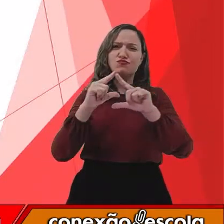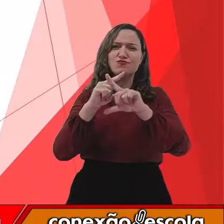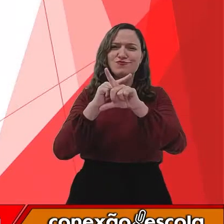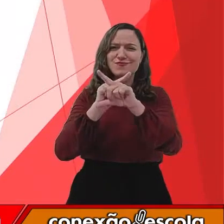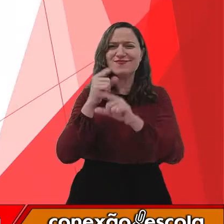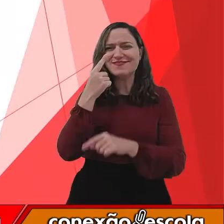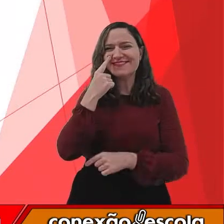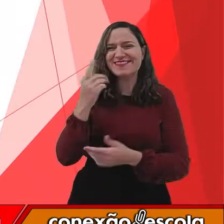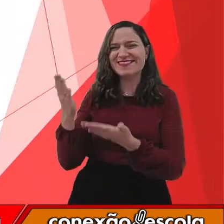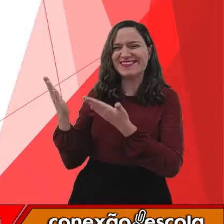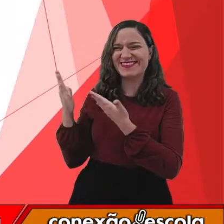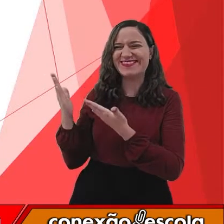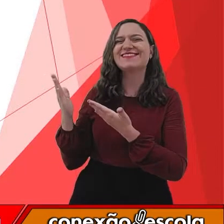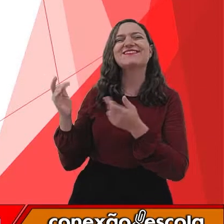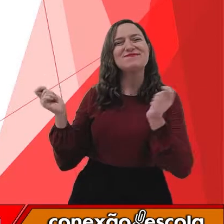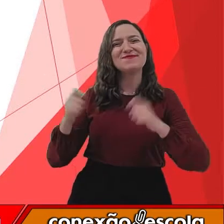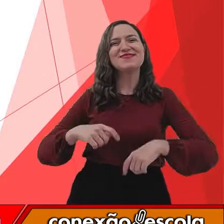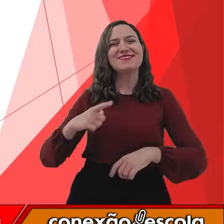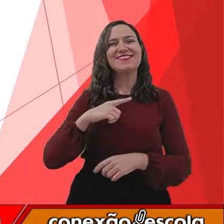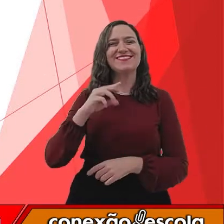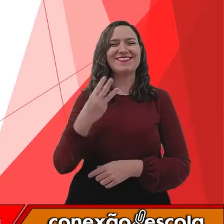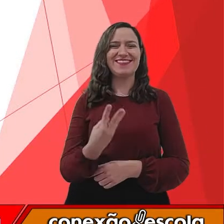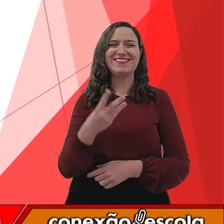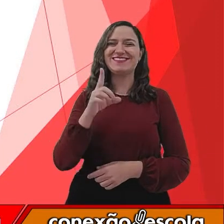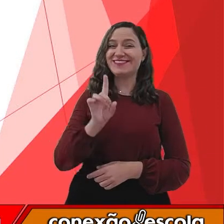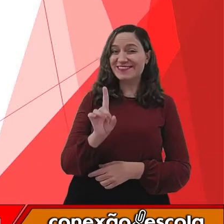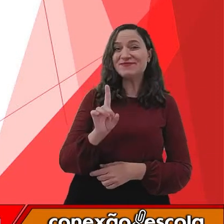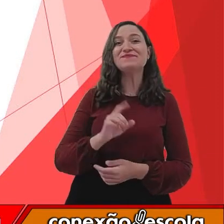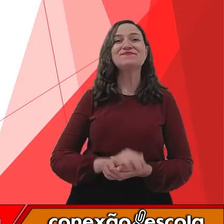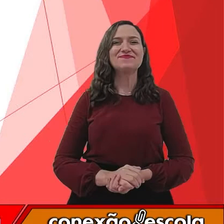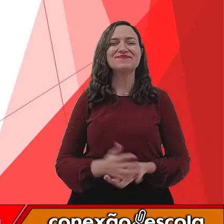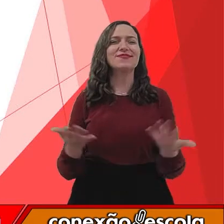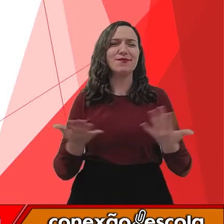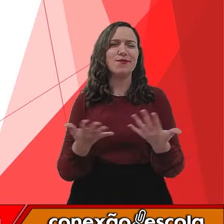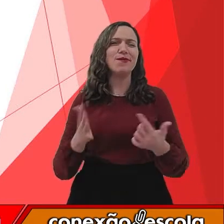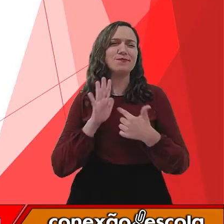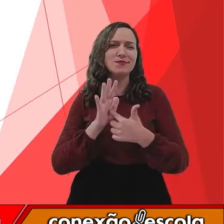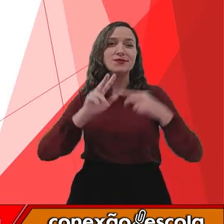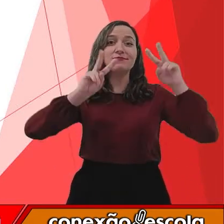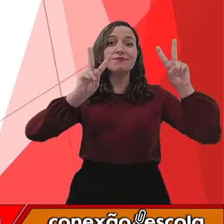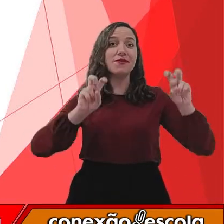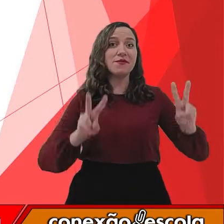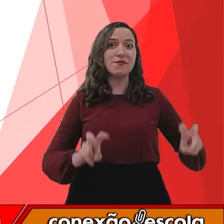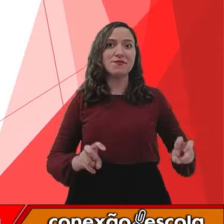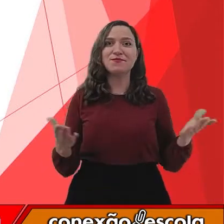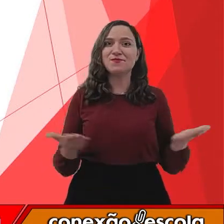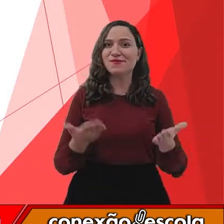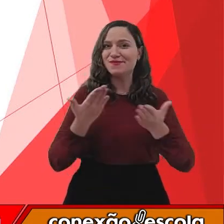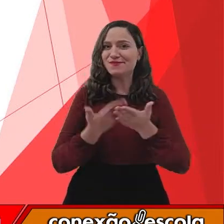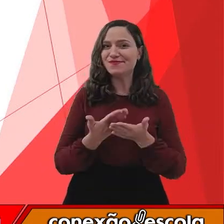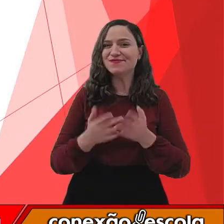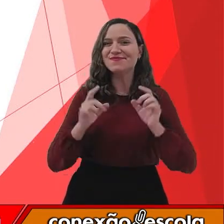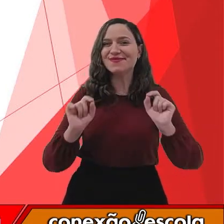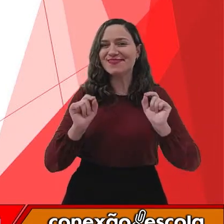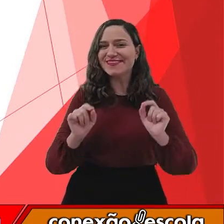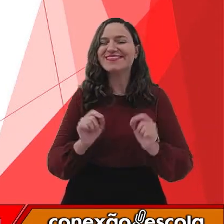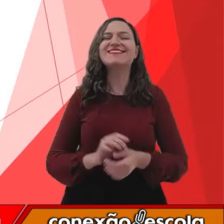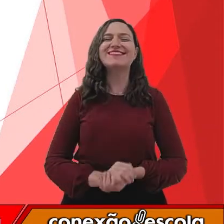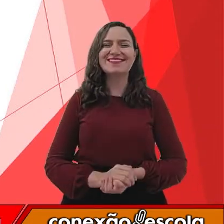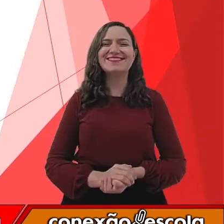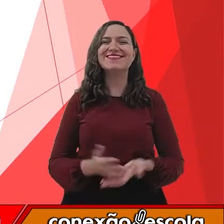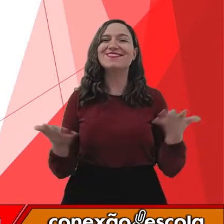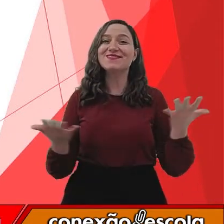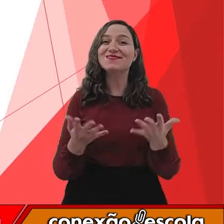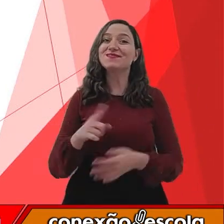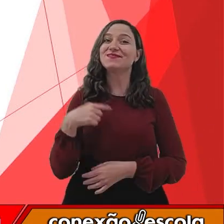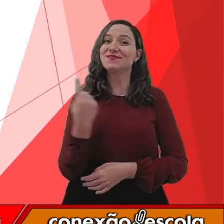ilusão de ótica tridimensional. Então vamos lá aos nossos tópicos da aula de hoje. Hoje nós vamos fazer